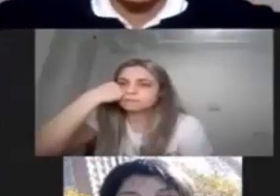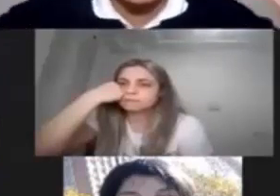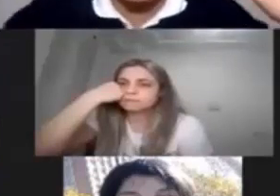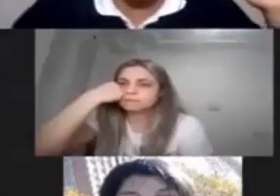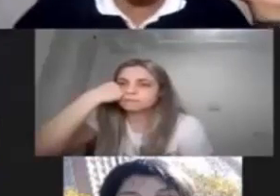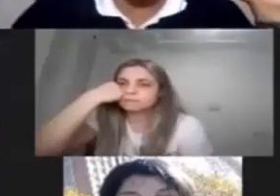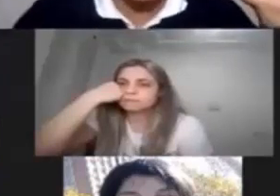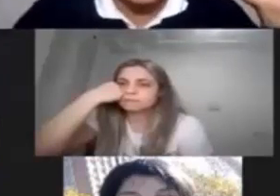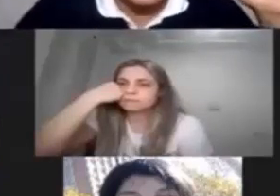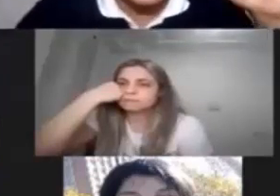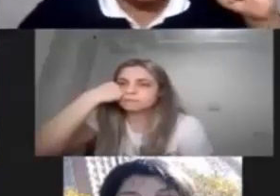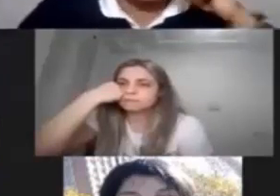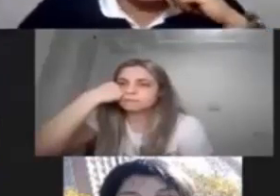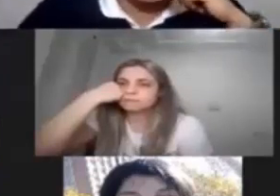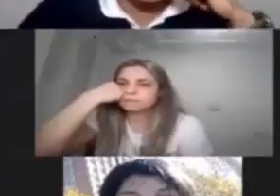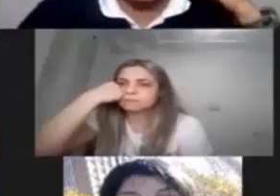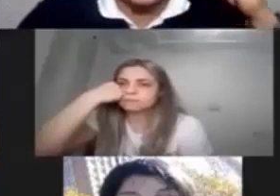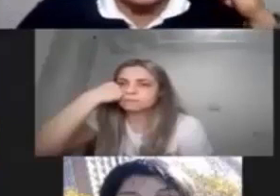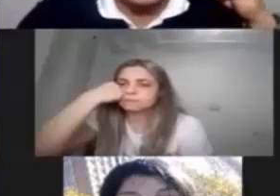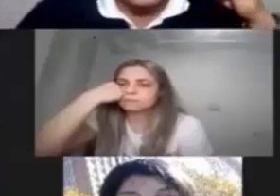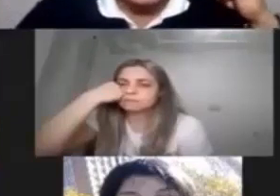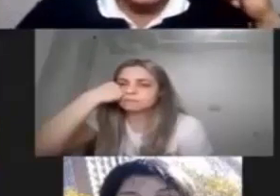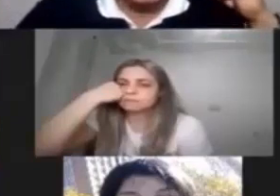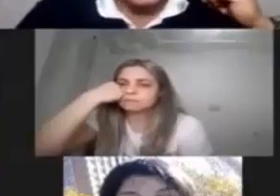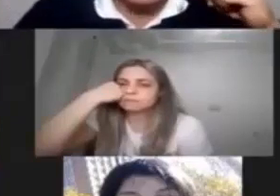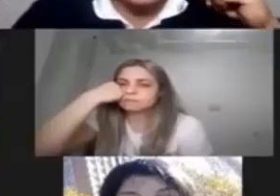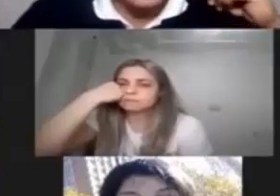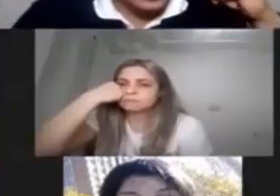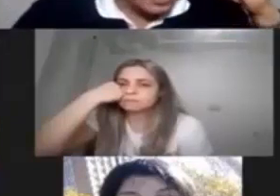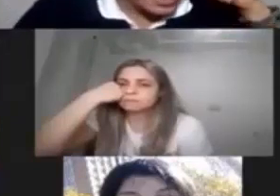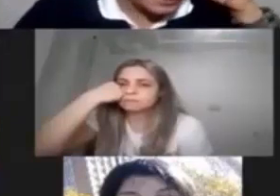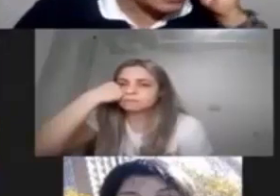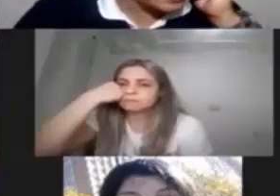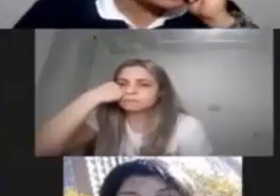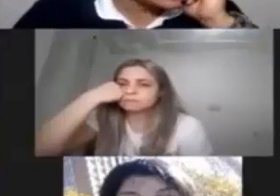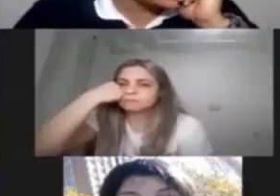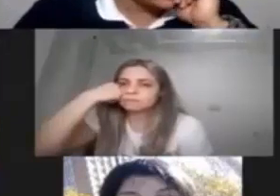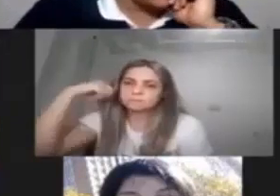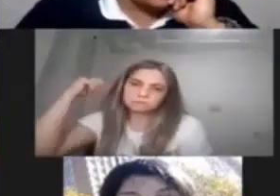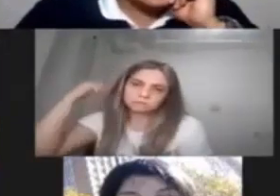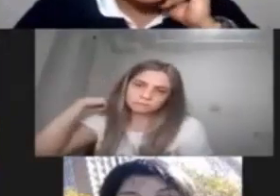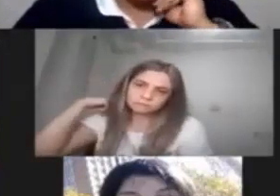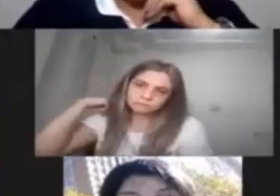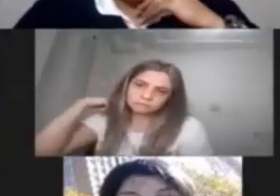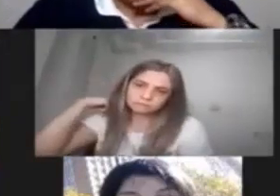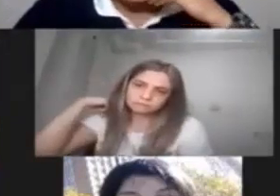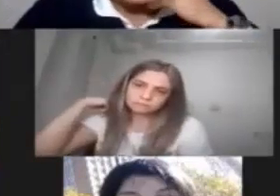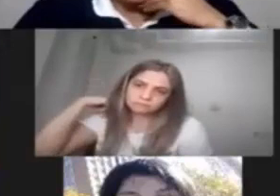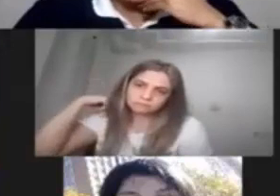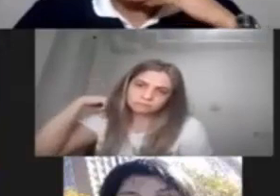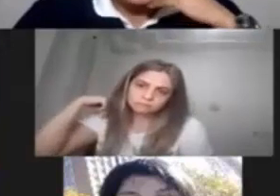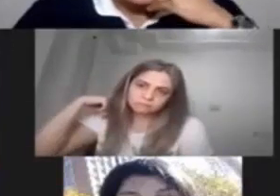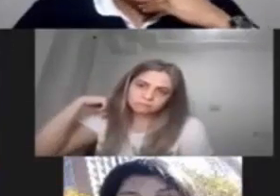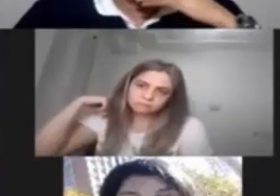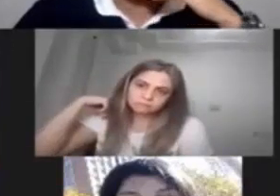ser salvo ele não está falando isso ali é uma proclamação de que ele é o Messias é até interessante porque uma vez me